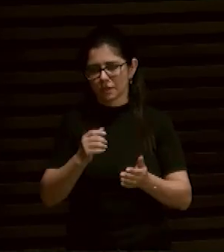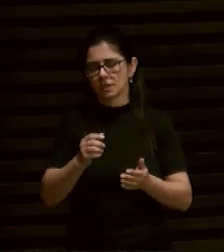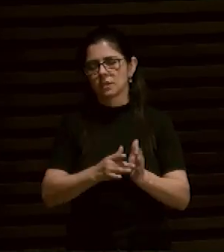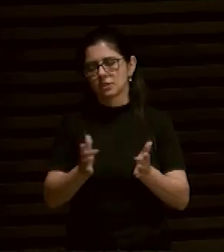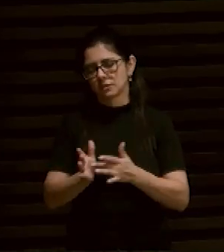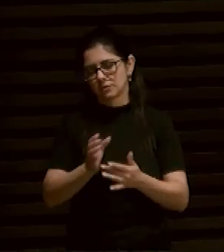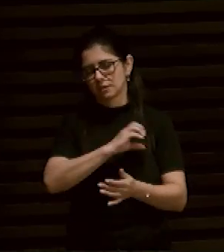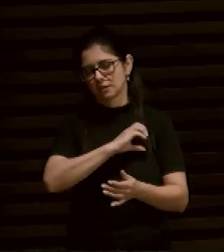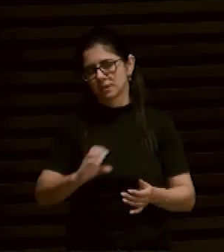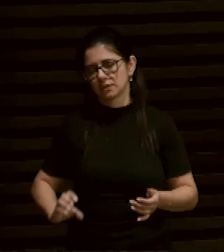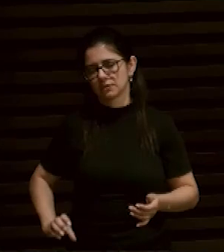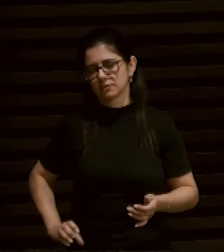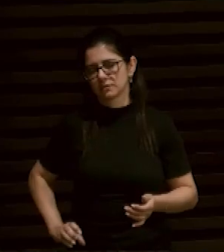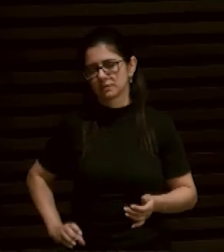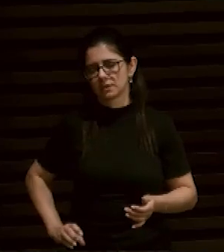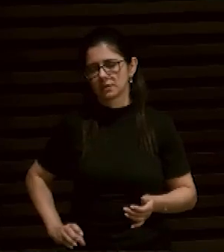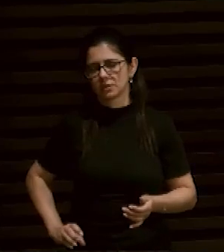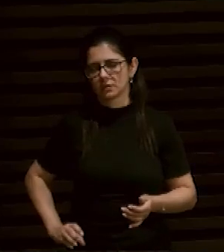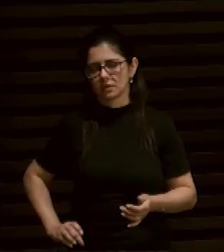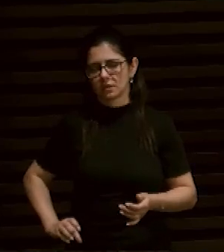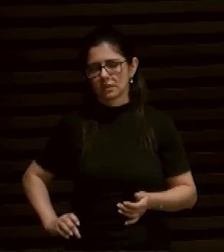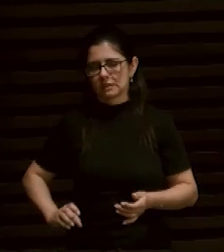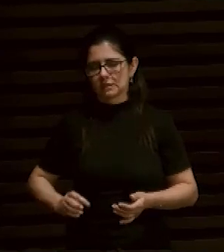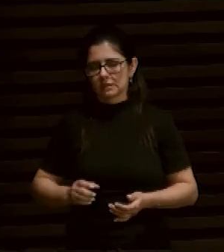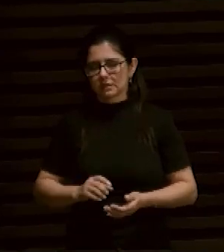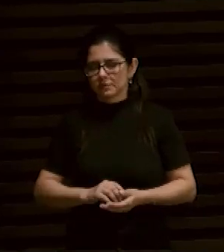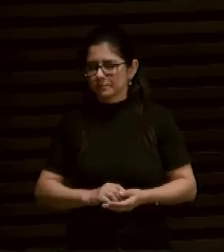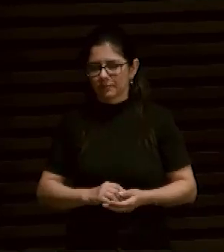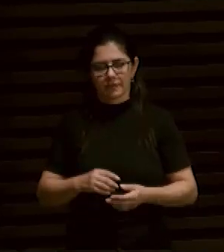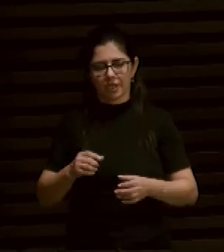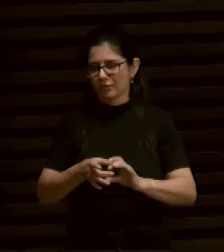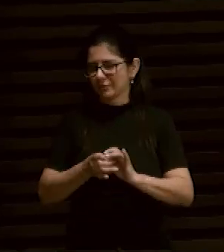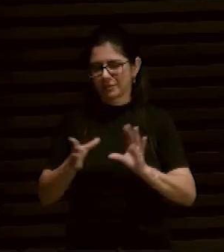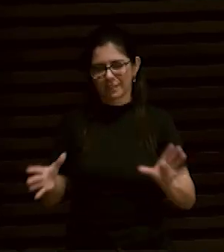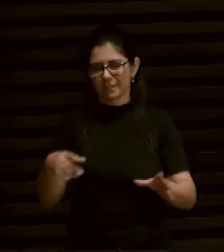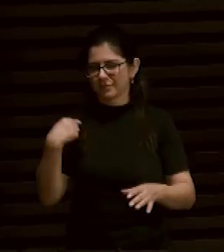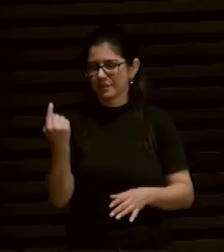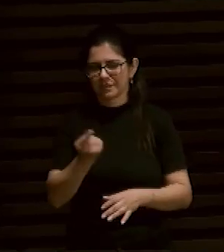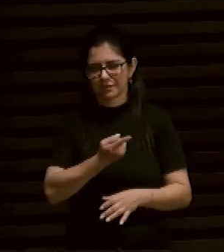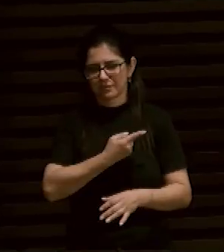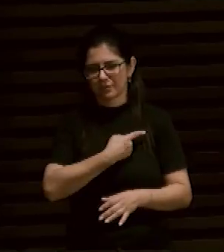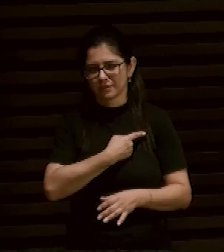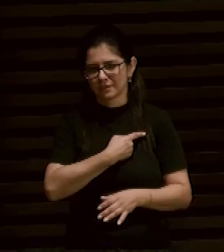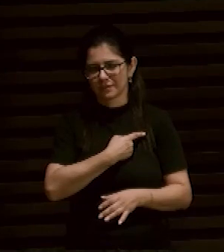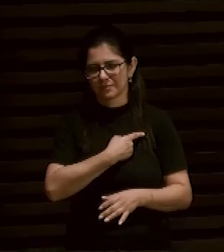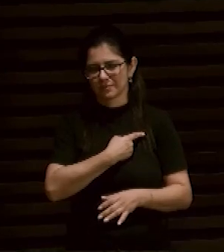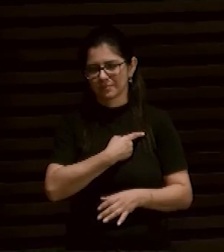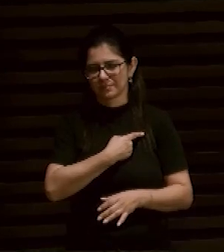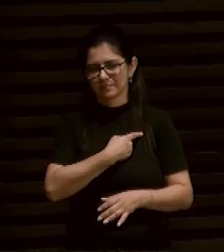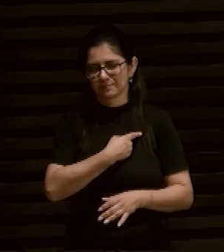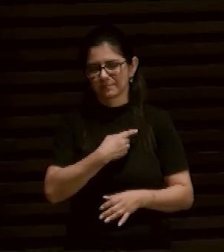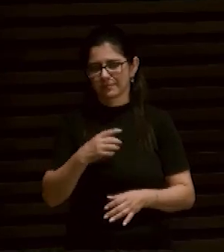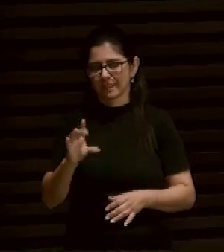para nós. Não permita, Pai, que nós sempre enxergamos apetrechos das coisas, as belezas